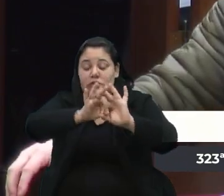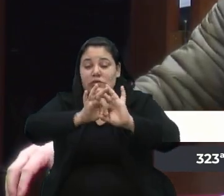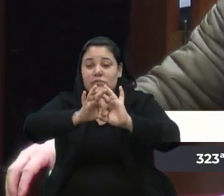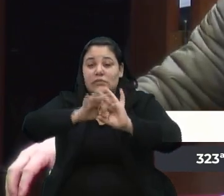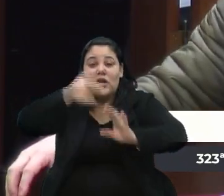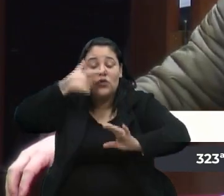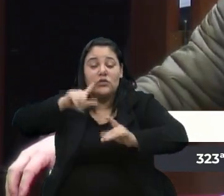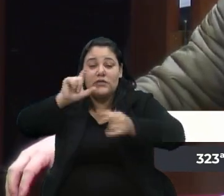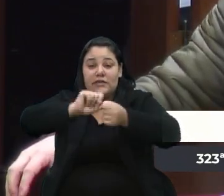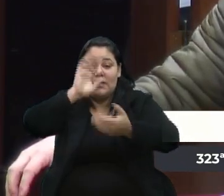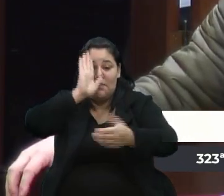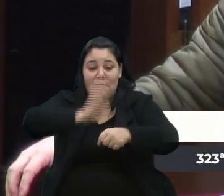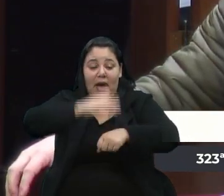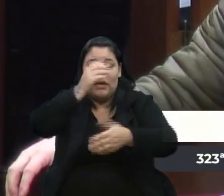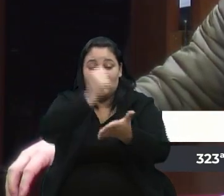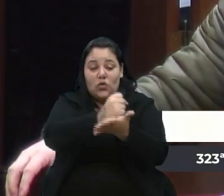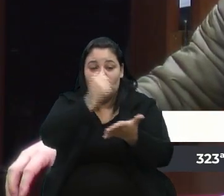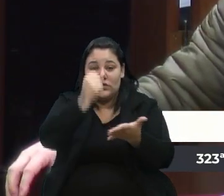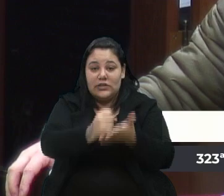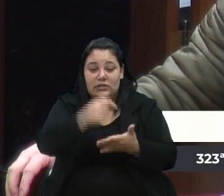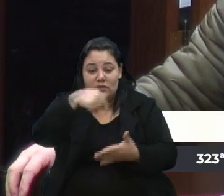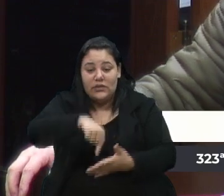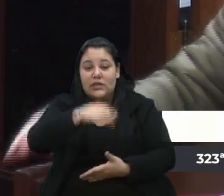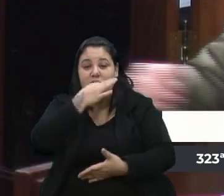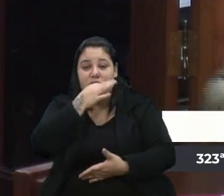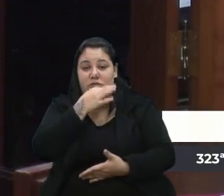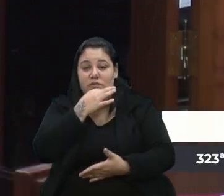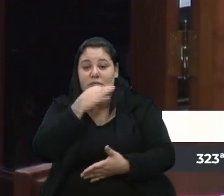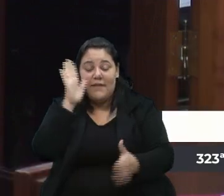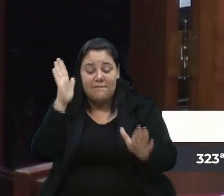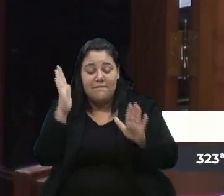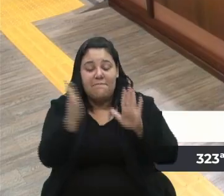no município de Caxias do Sul para combater a criminalidade